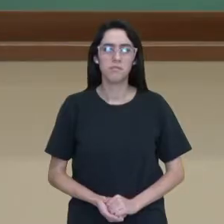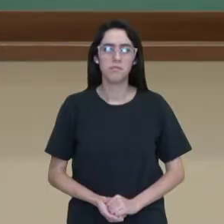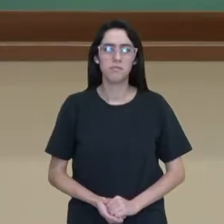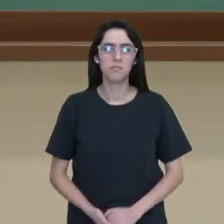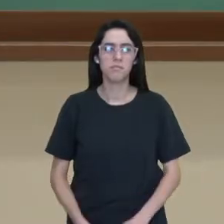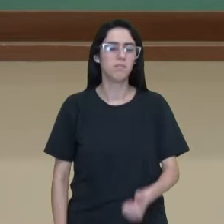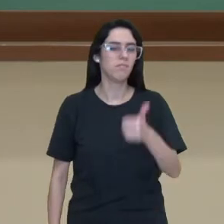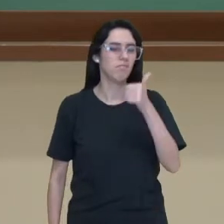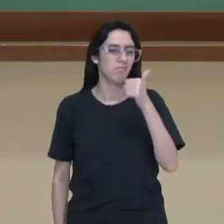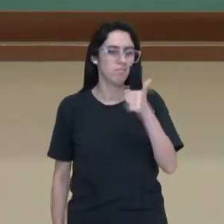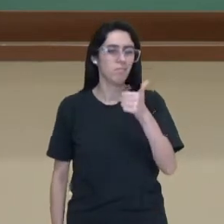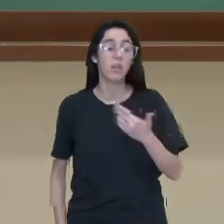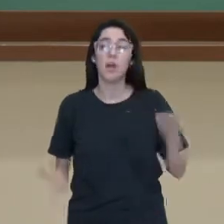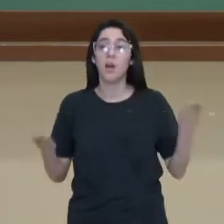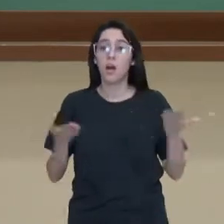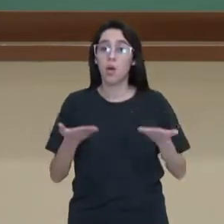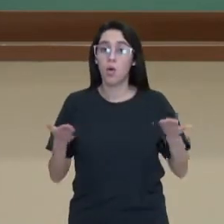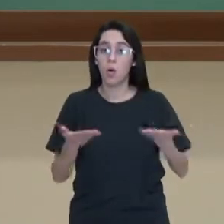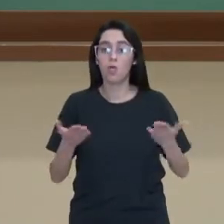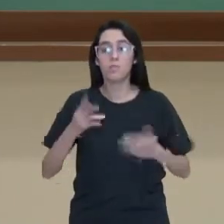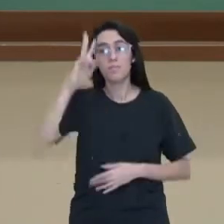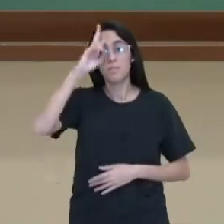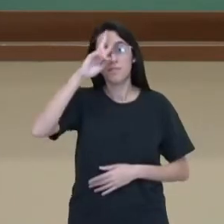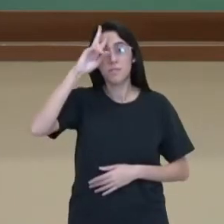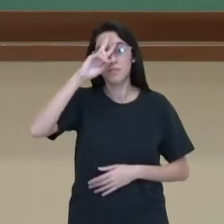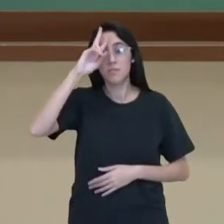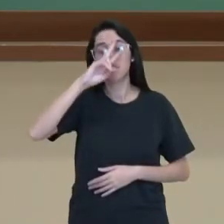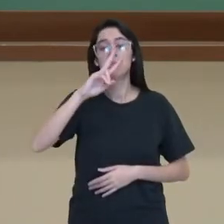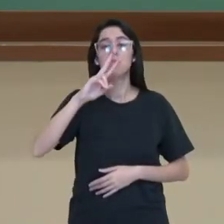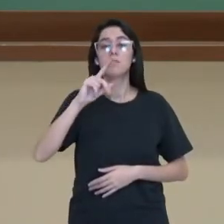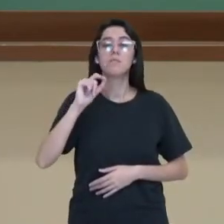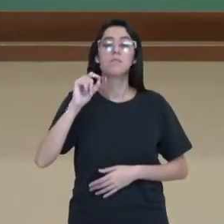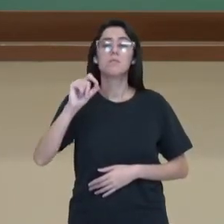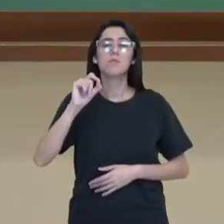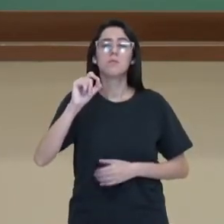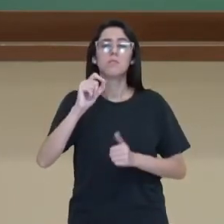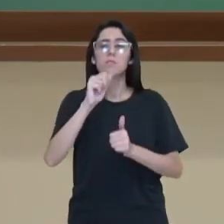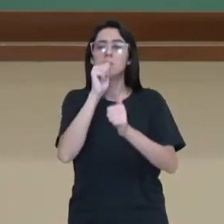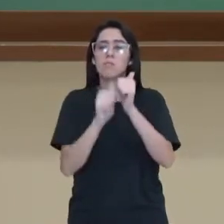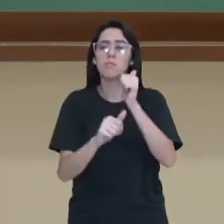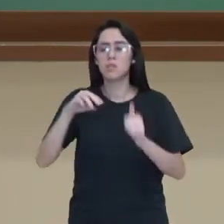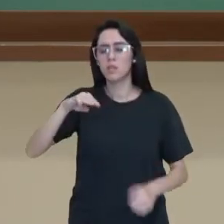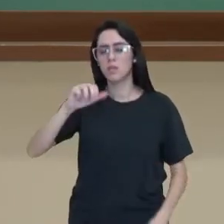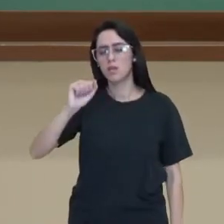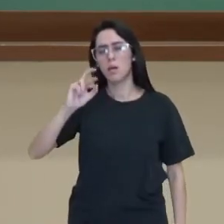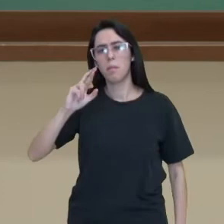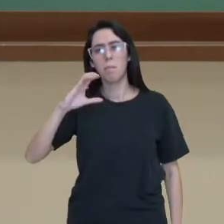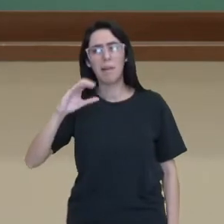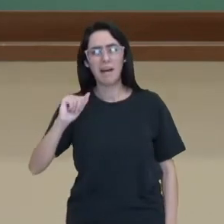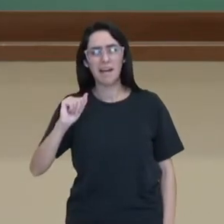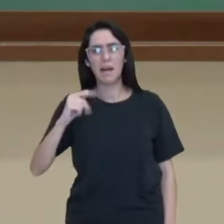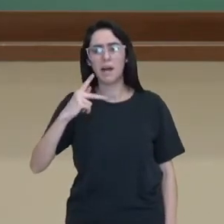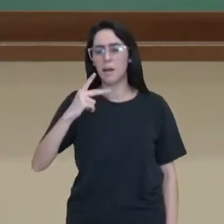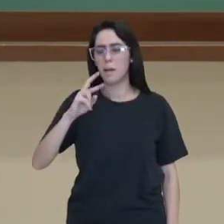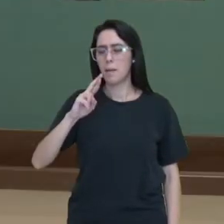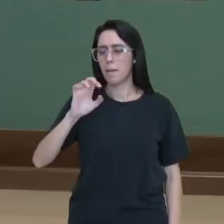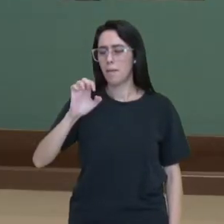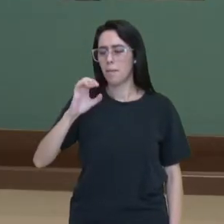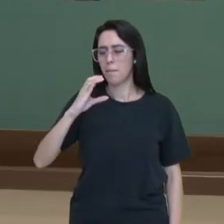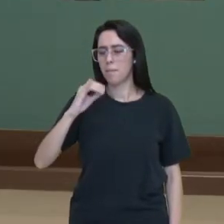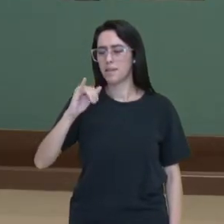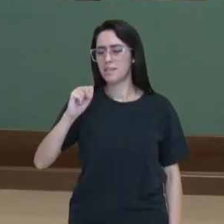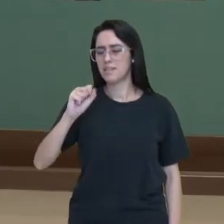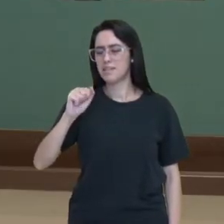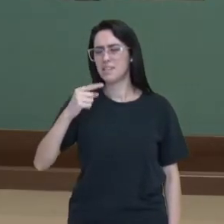Muito bem, pessoal. Então agora a gente vai lembrar, entender um pouquinho o que são os esportes de marca e os esportes de precisão. Então os